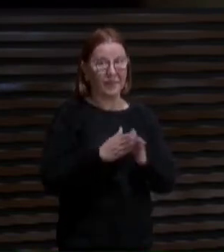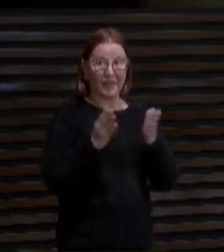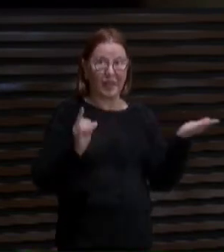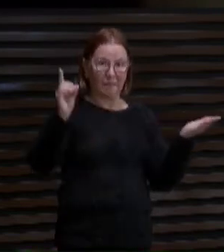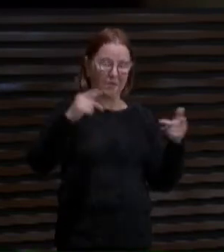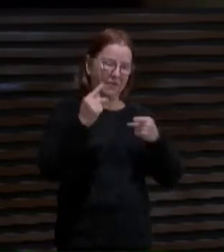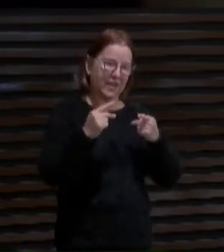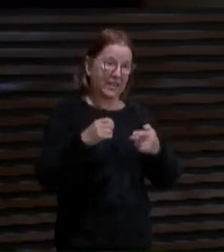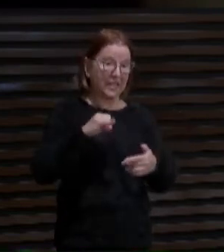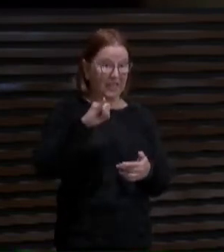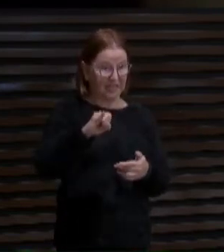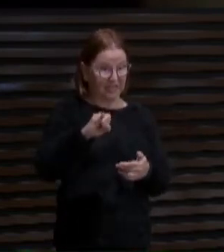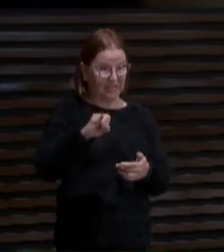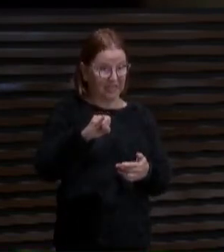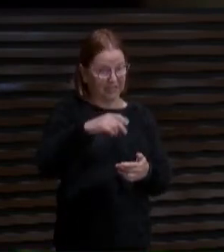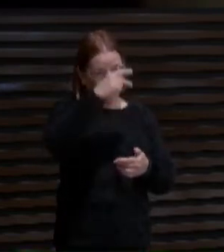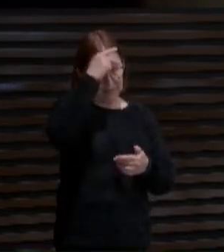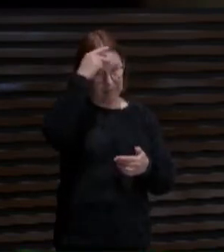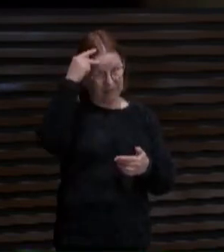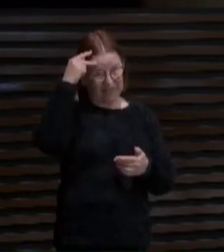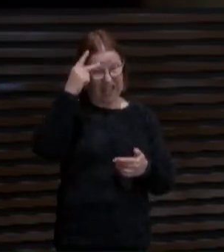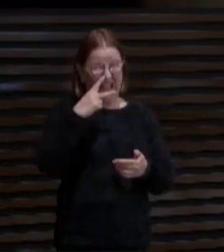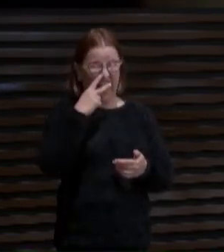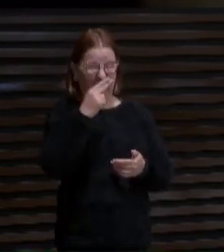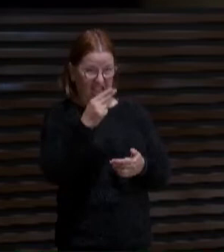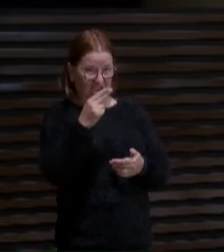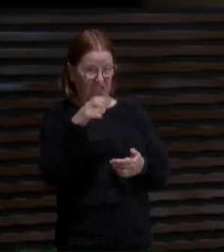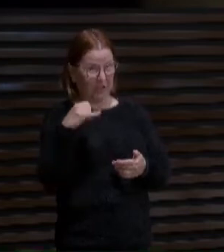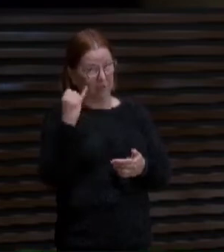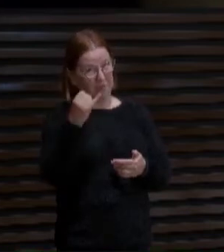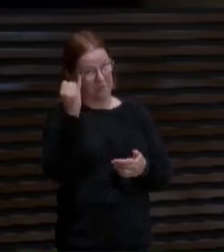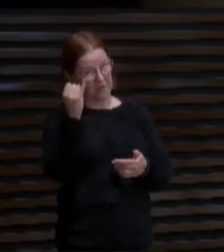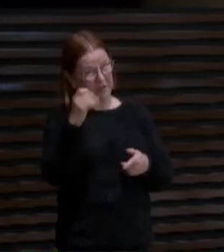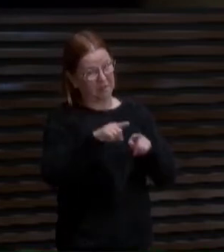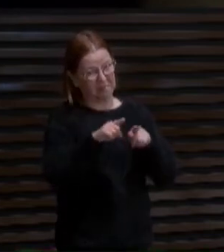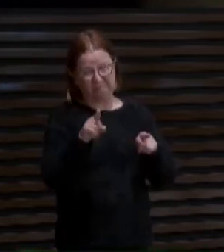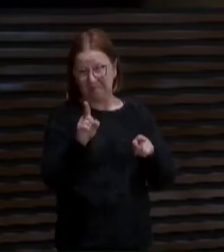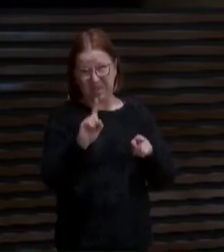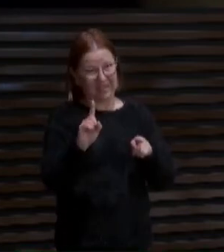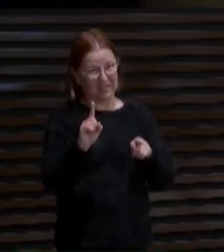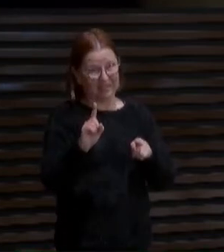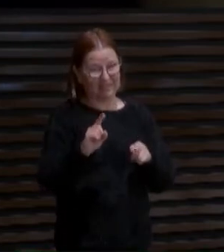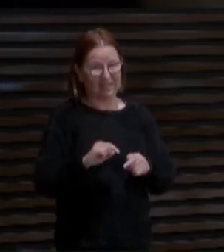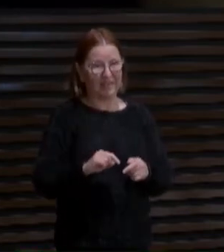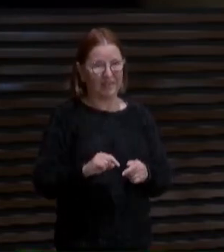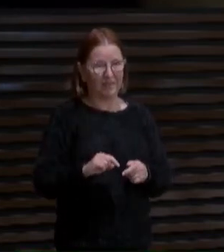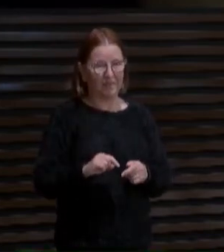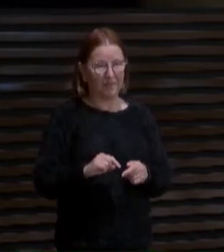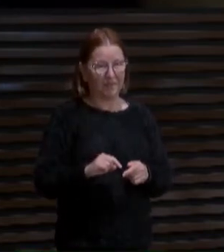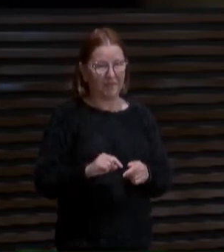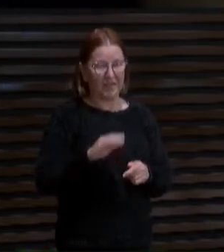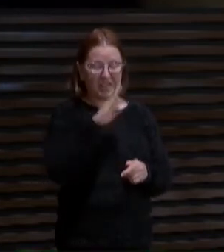se alguém julga ser alguma coisa não sendo nada a si mesmo se engana